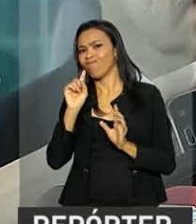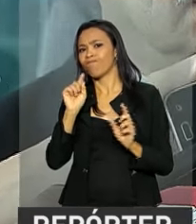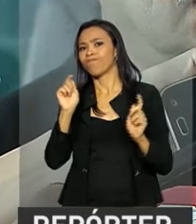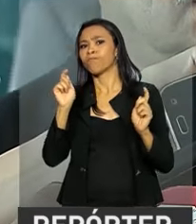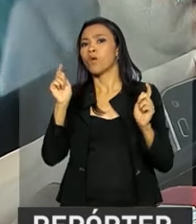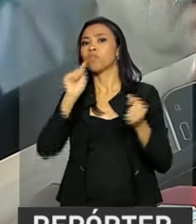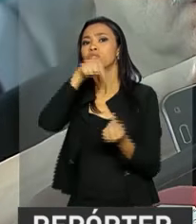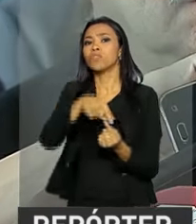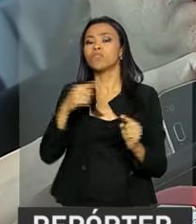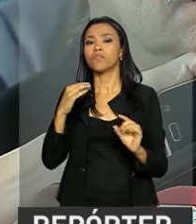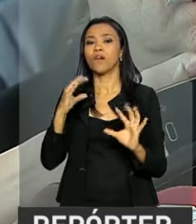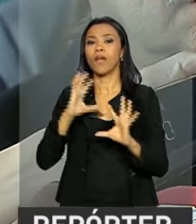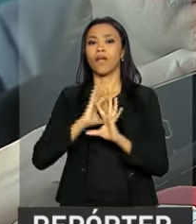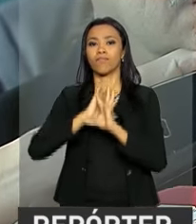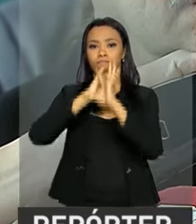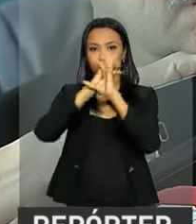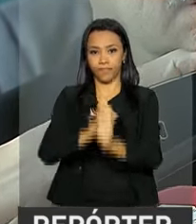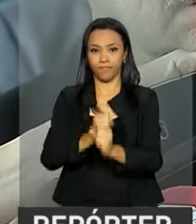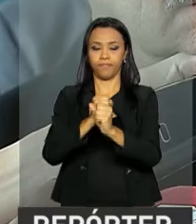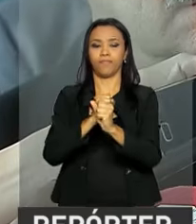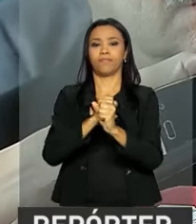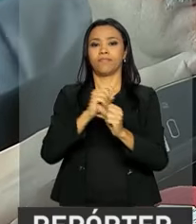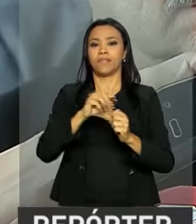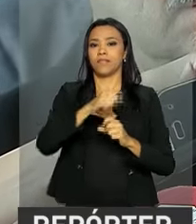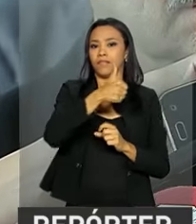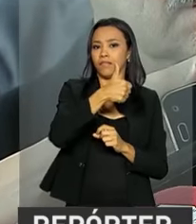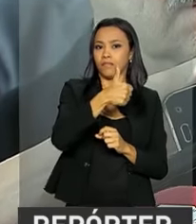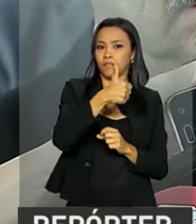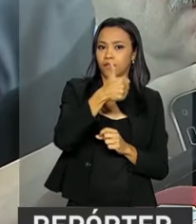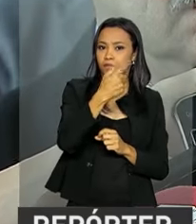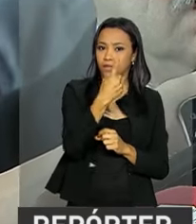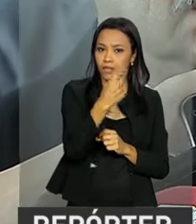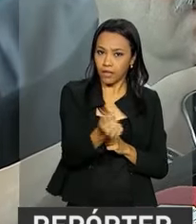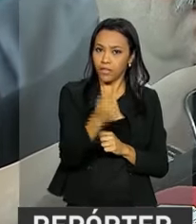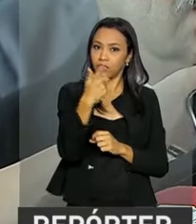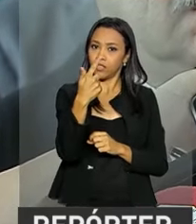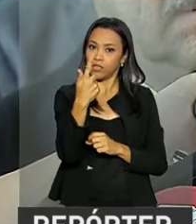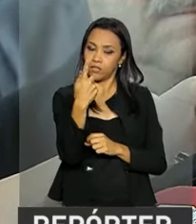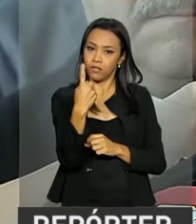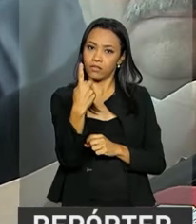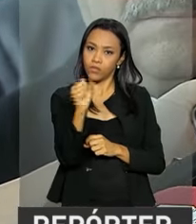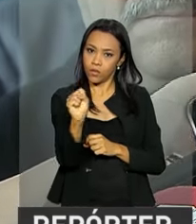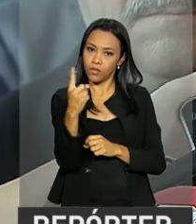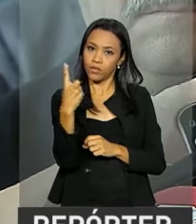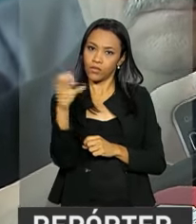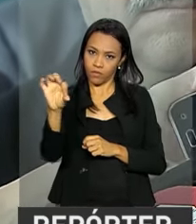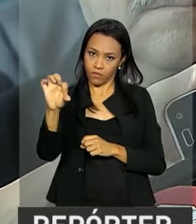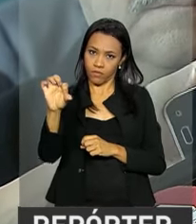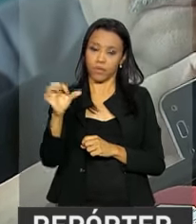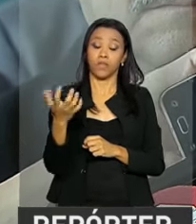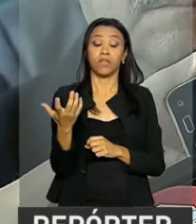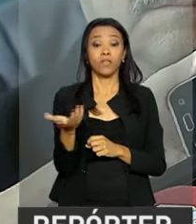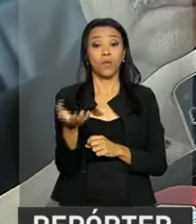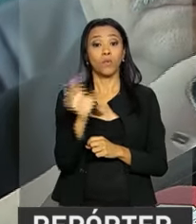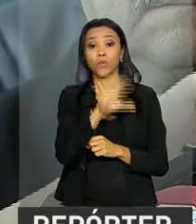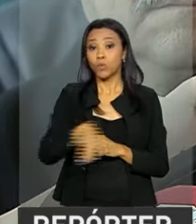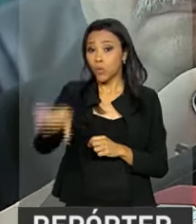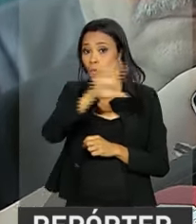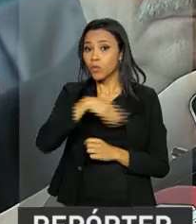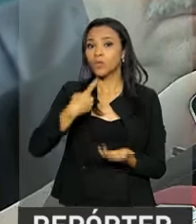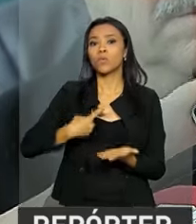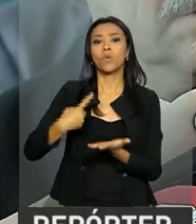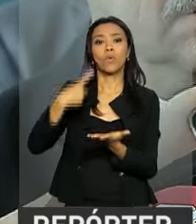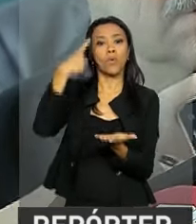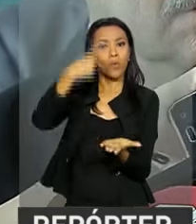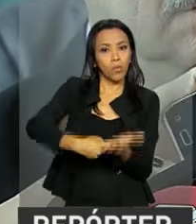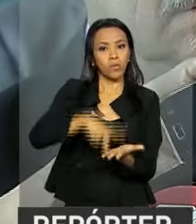contas do estado em 17, 18 e 19. Isto é, levando-se em conta todos os compromissos que o estado tem